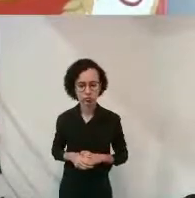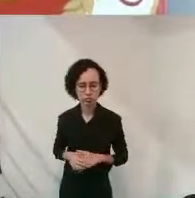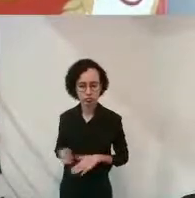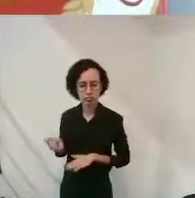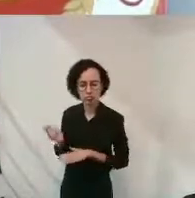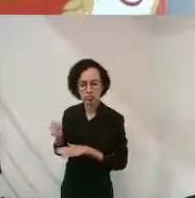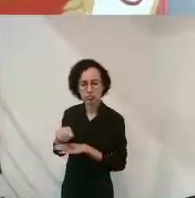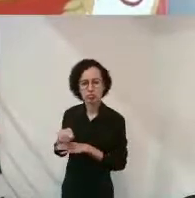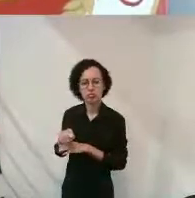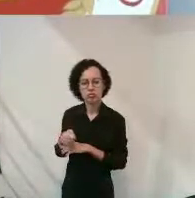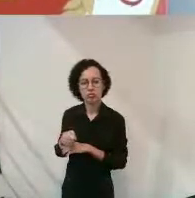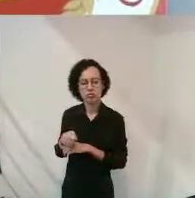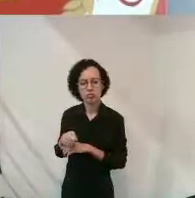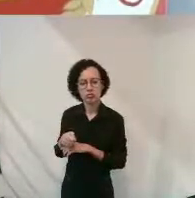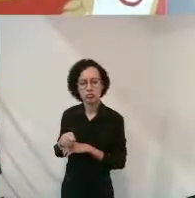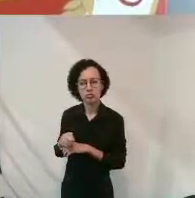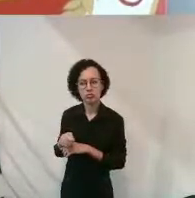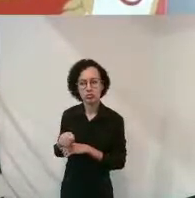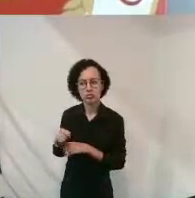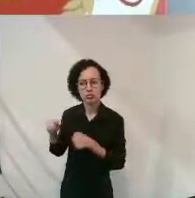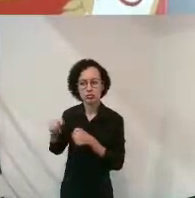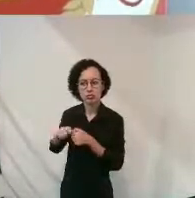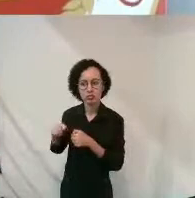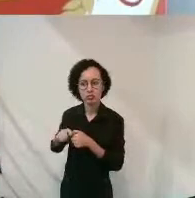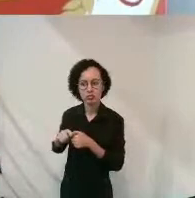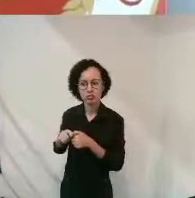possível se fazer